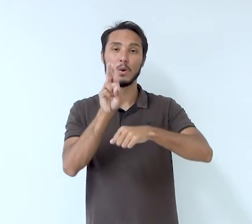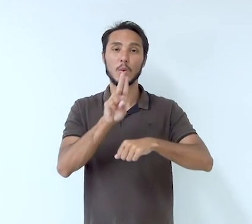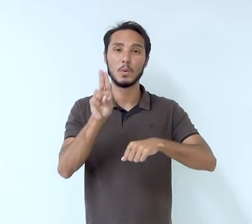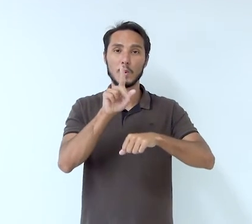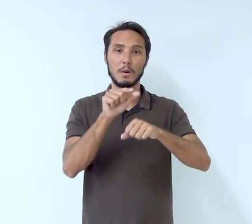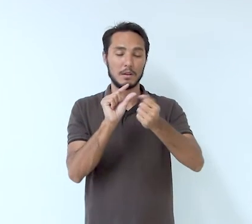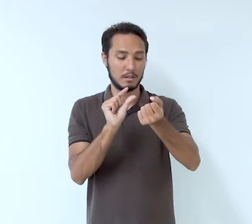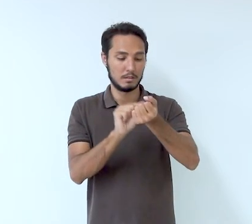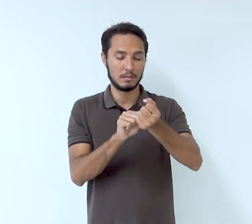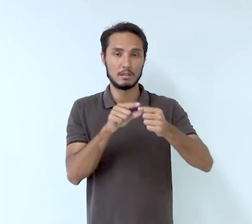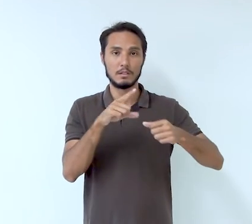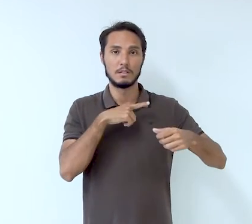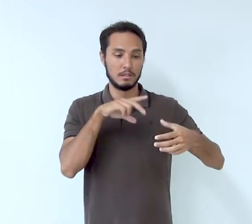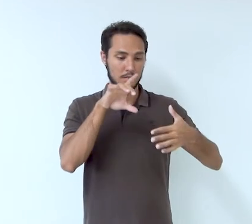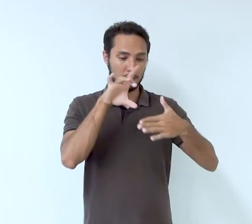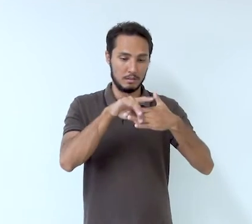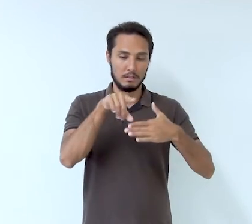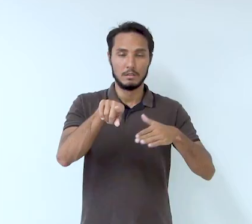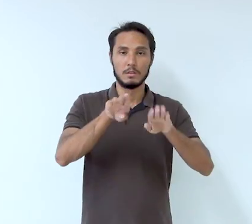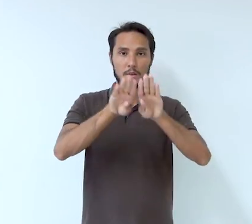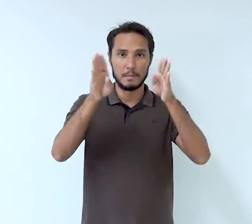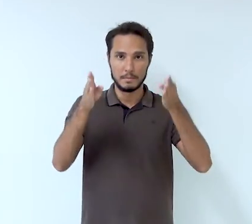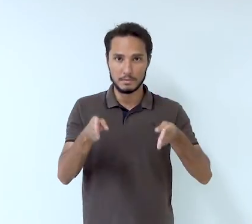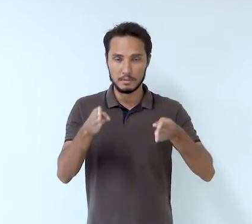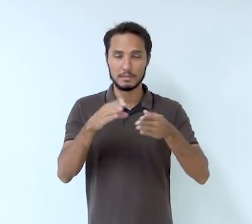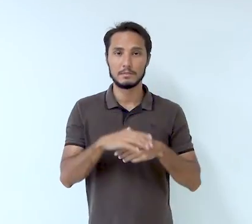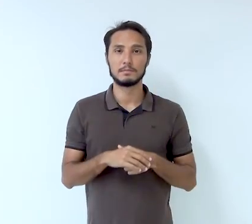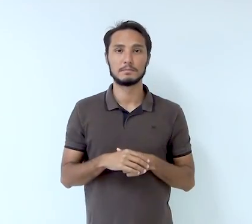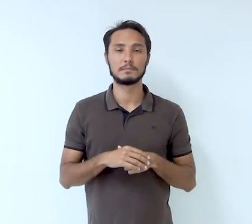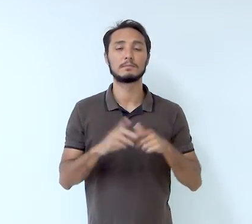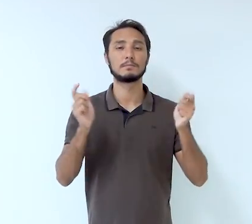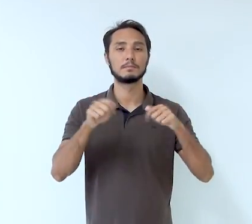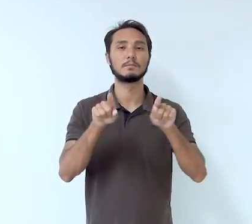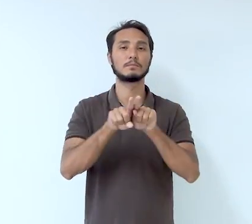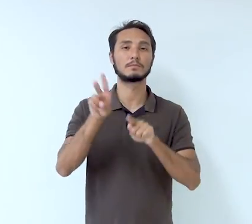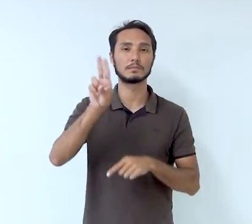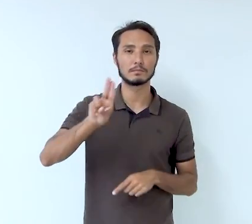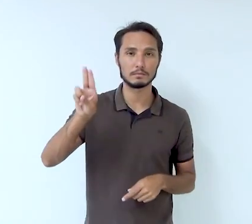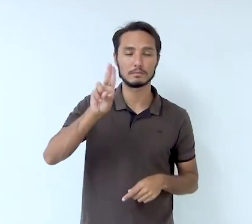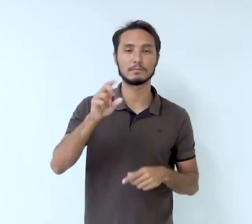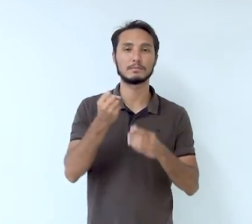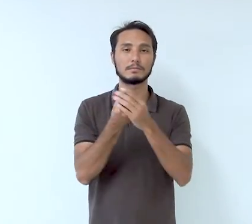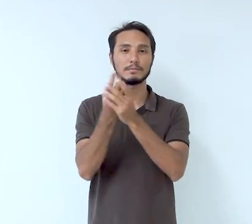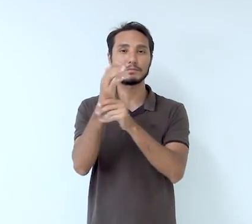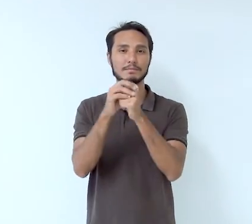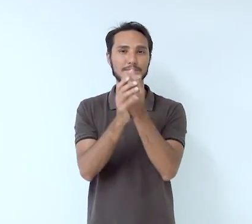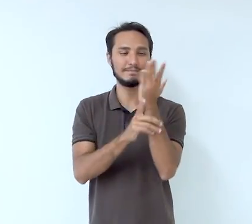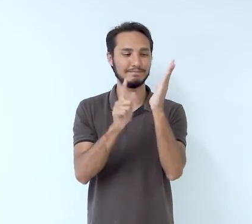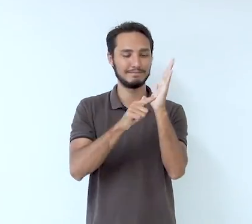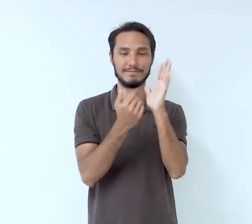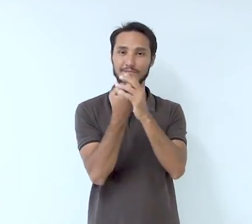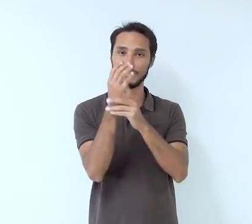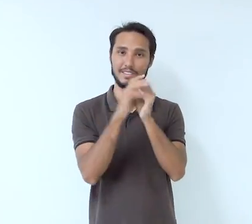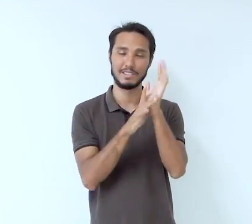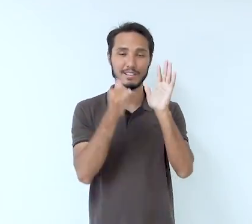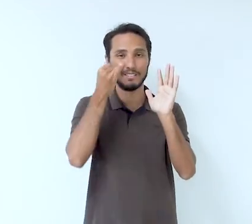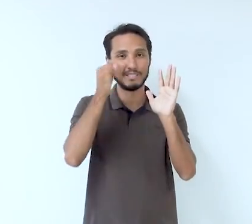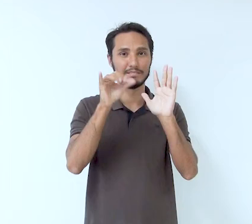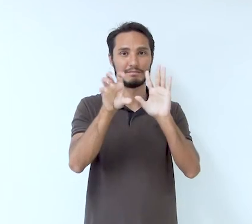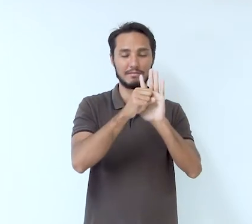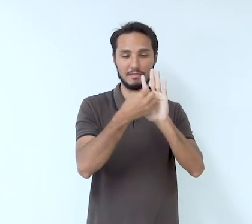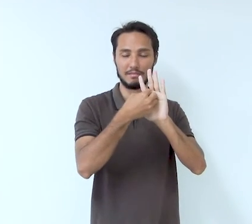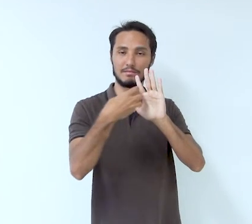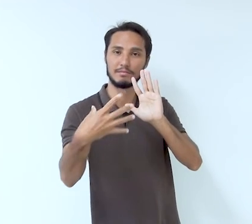que deve ser colocado em uma parte aterrada do gabinete. Podem ser também utilizadas luvas antiestáticas